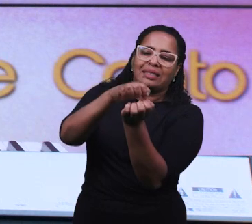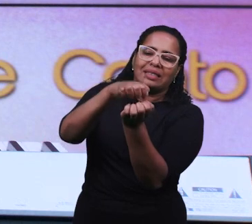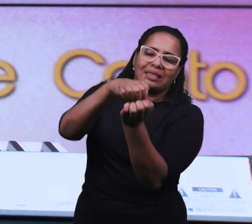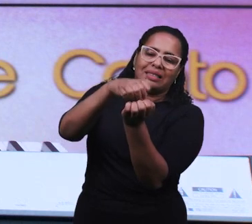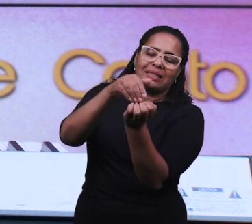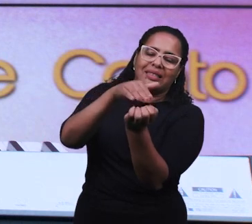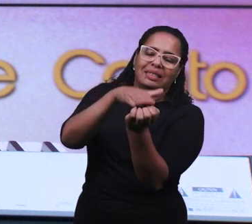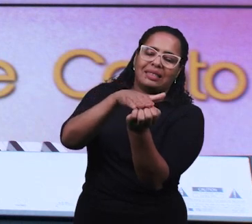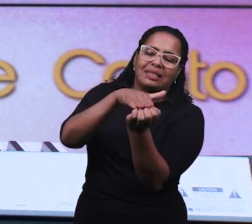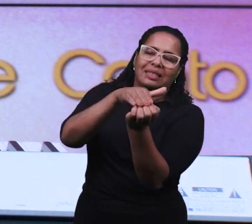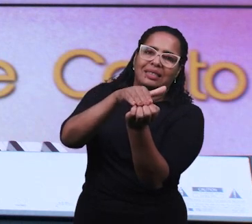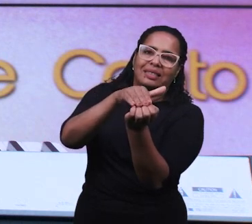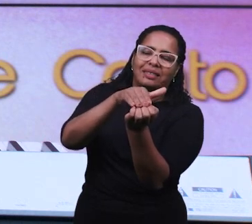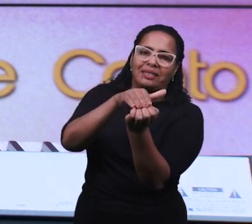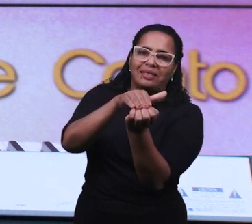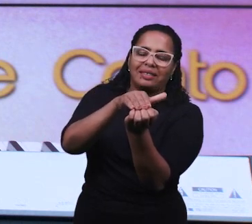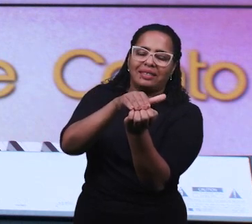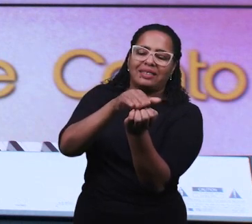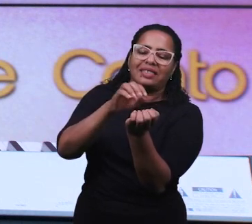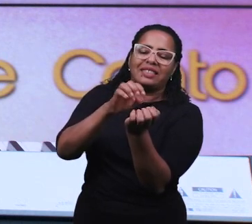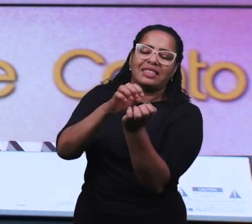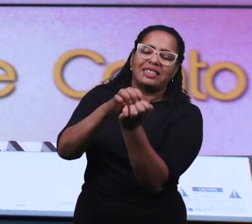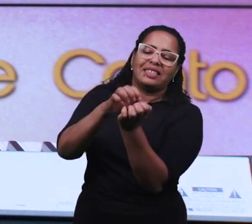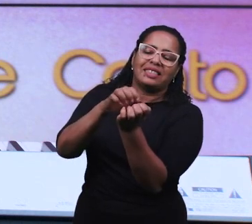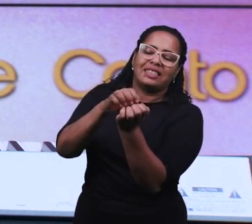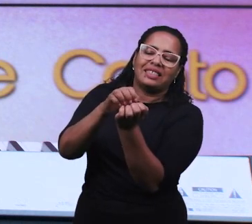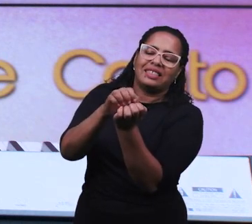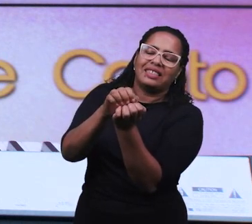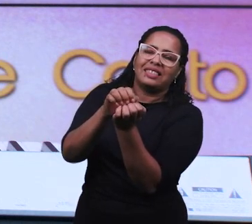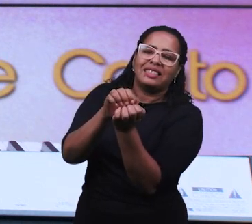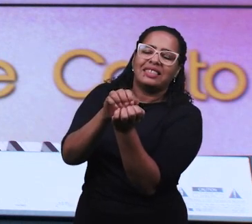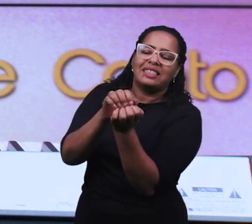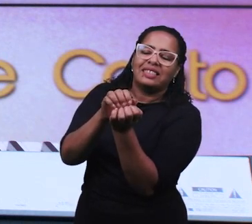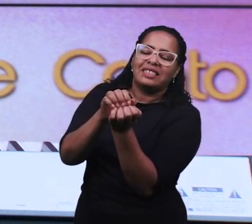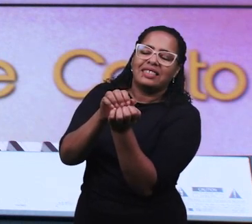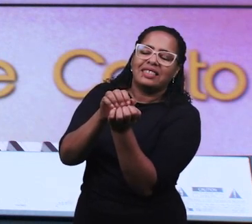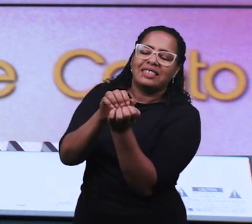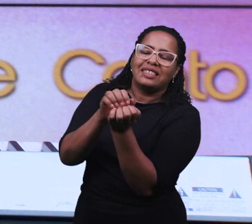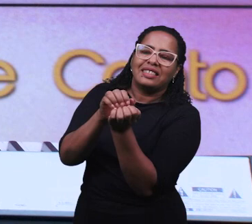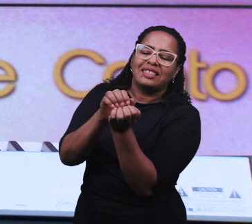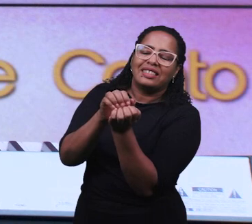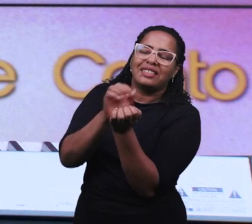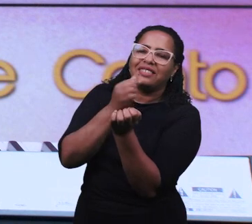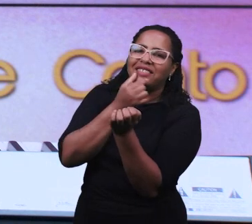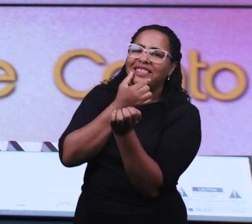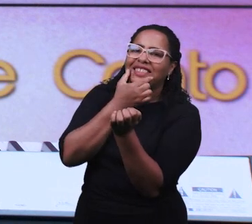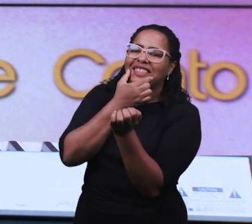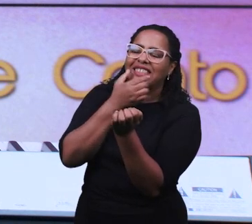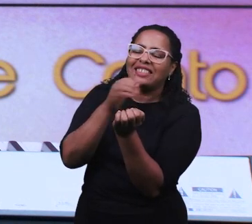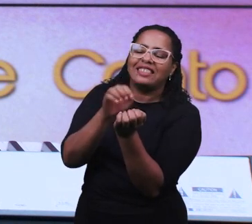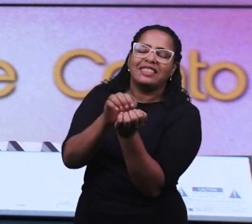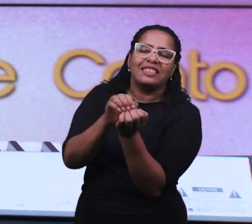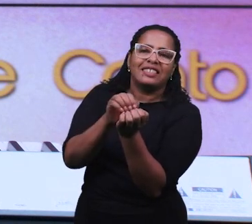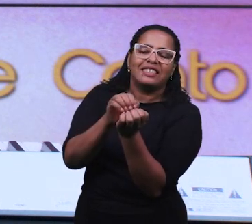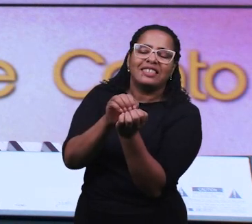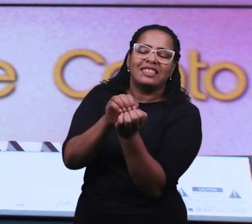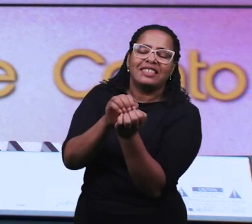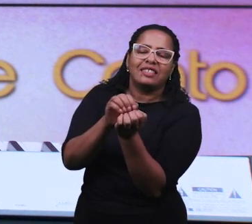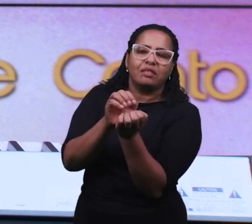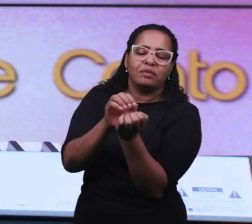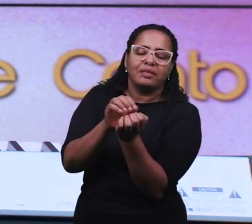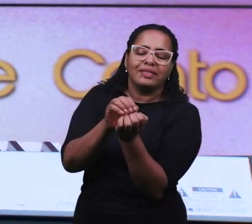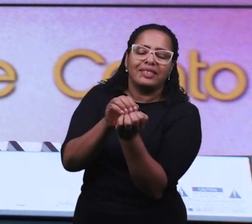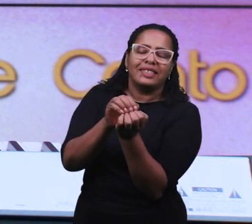palato duro, no céu da boca. E o dente também está um pouquinho à mostra, com um pequeno sorriso. E lembrem